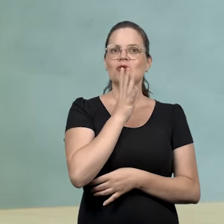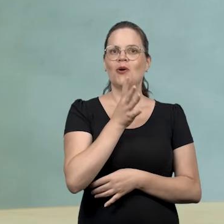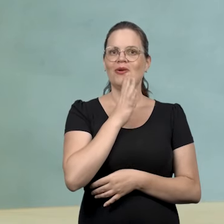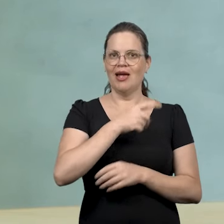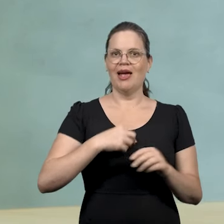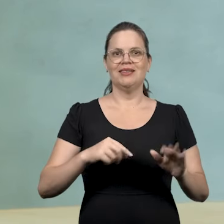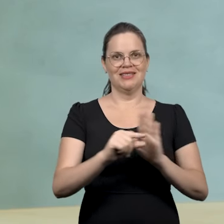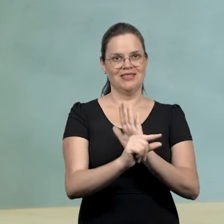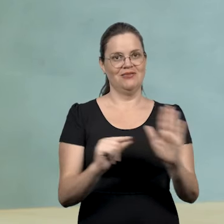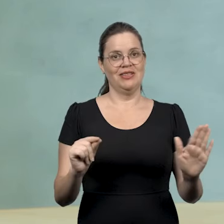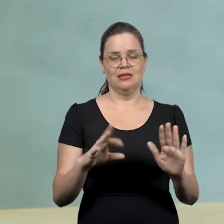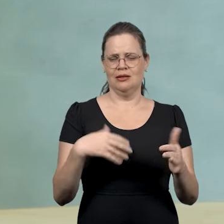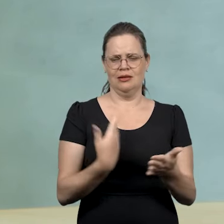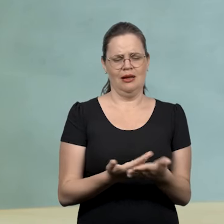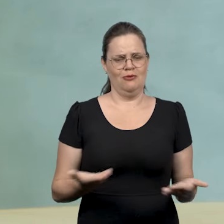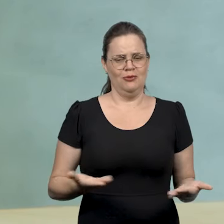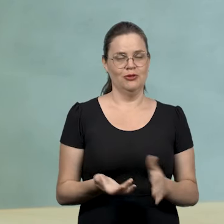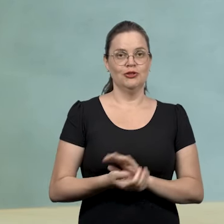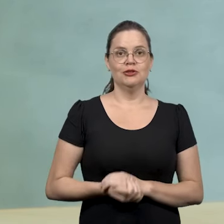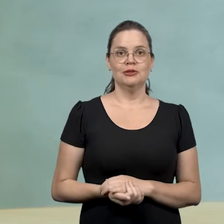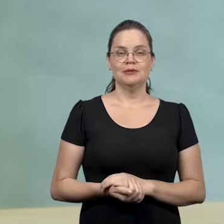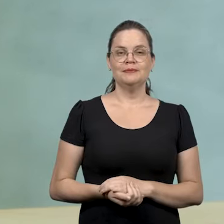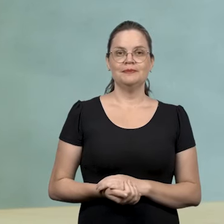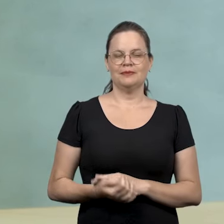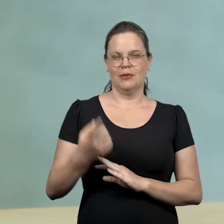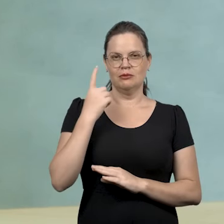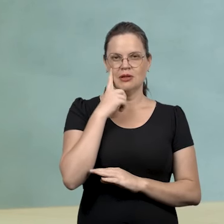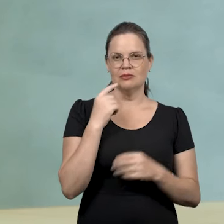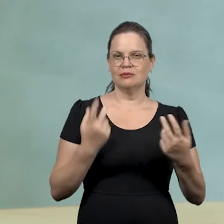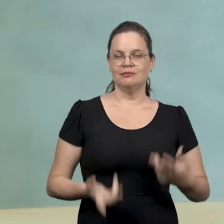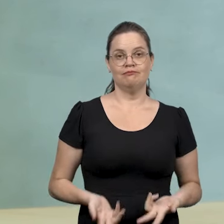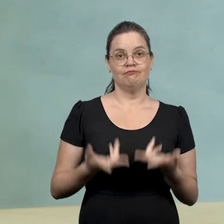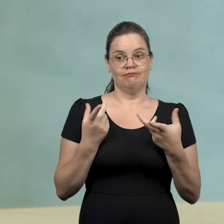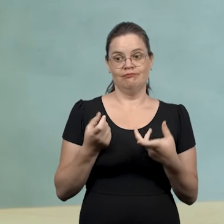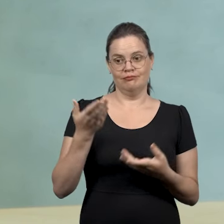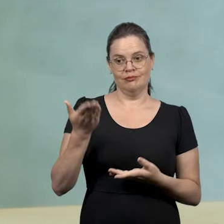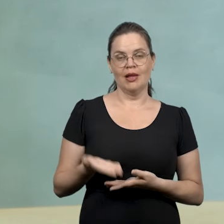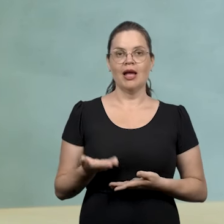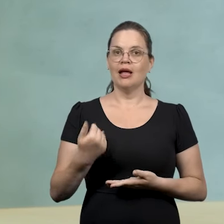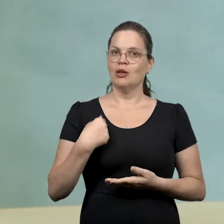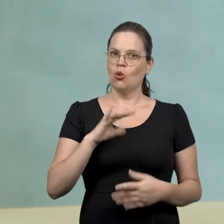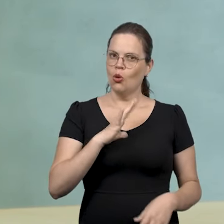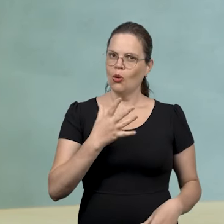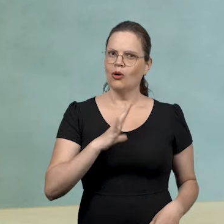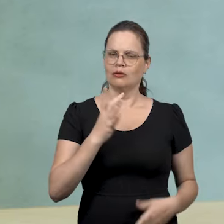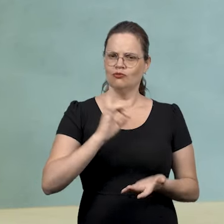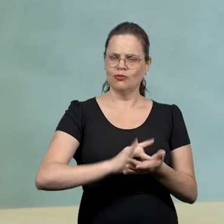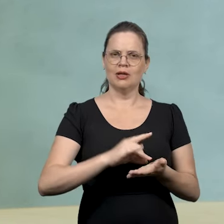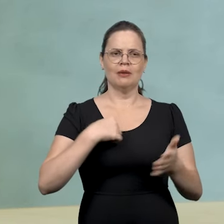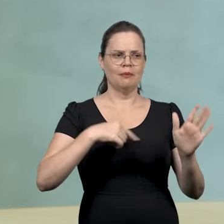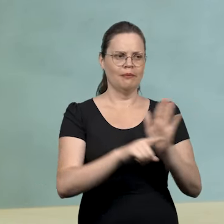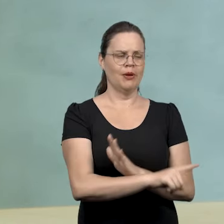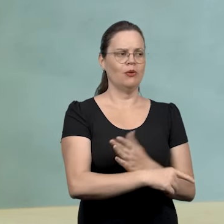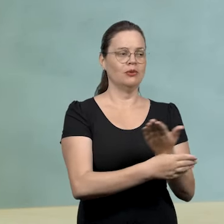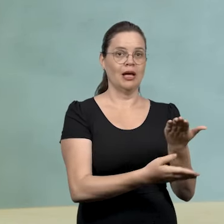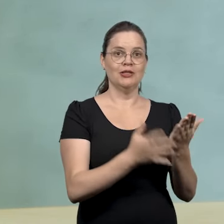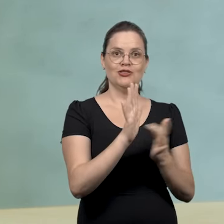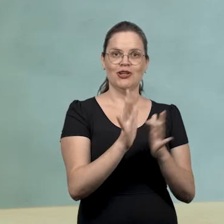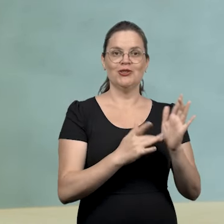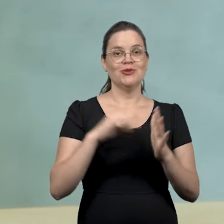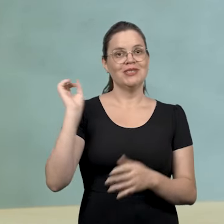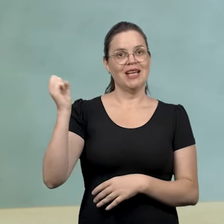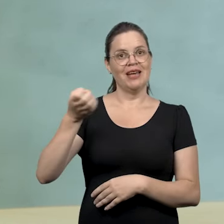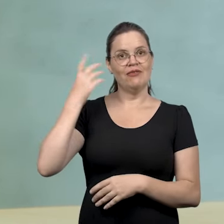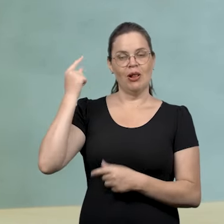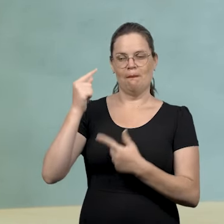inclusive hoje, nos dias da igreja. Né? Então a sinceridade de um servo, ela gera uma revelação para toda a igreja. Uma